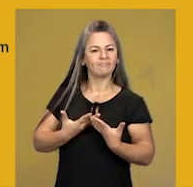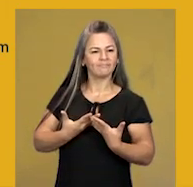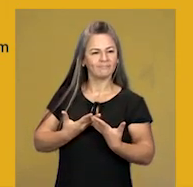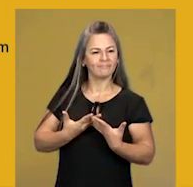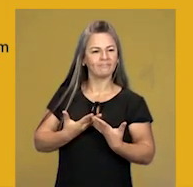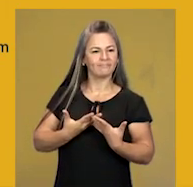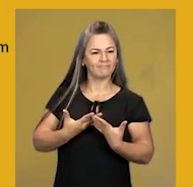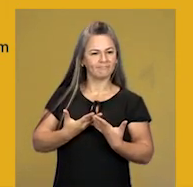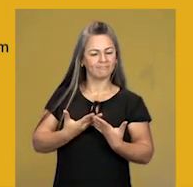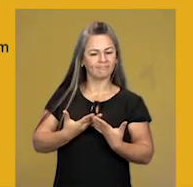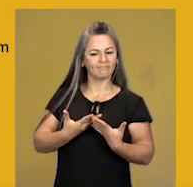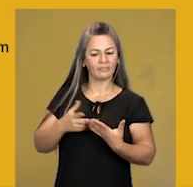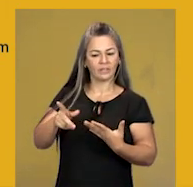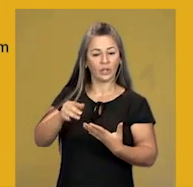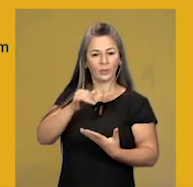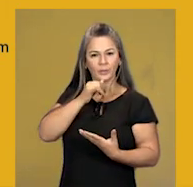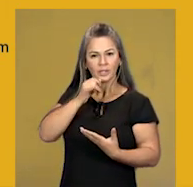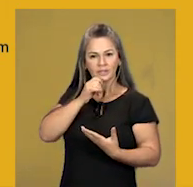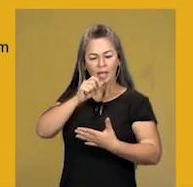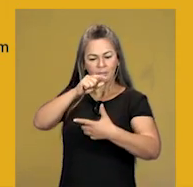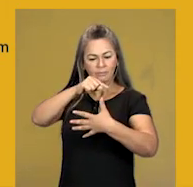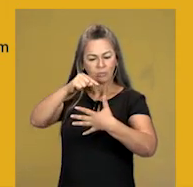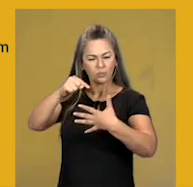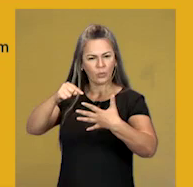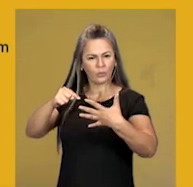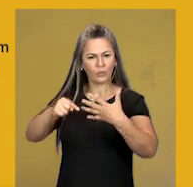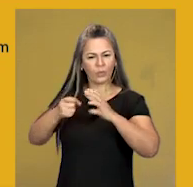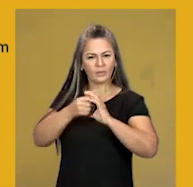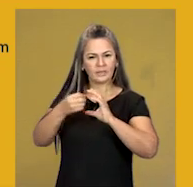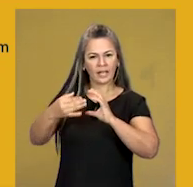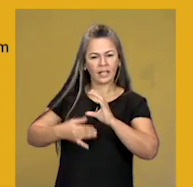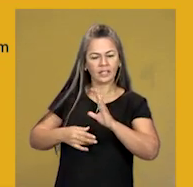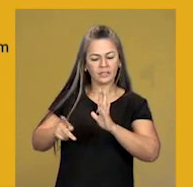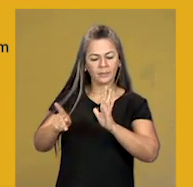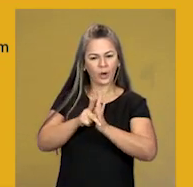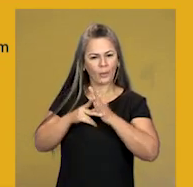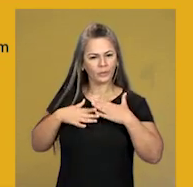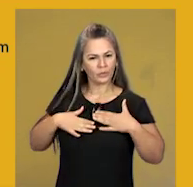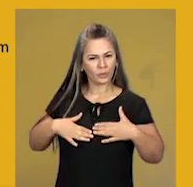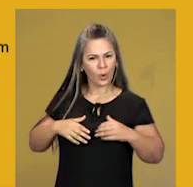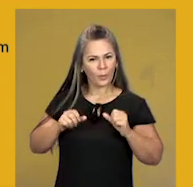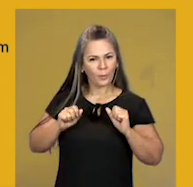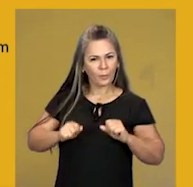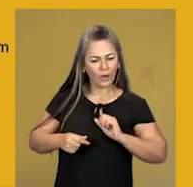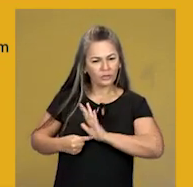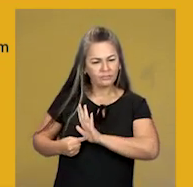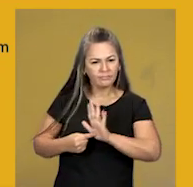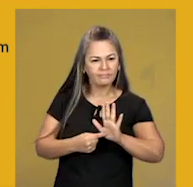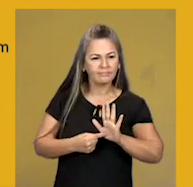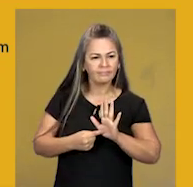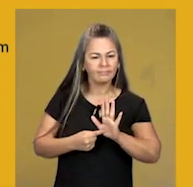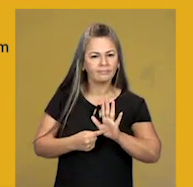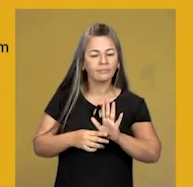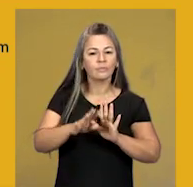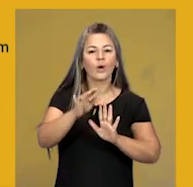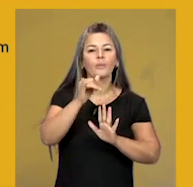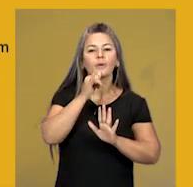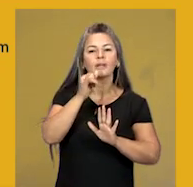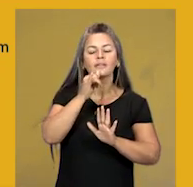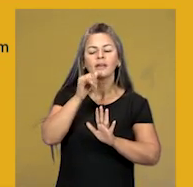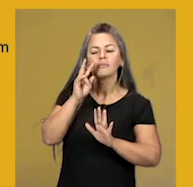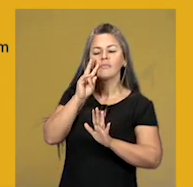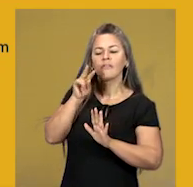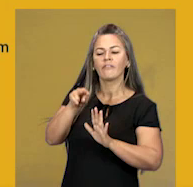as potencialidades do corpo possam se manifestar? E ao analisar os movimentos de dança de um determinado